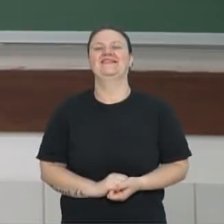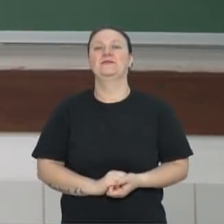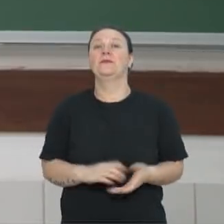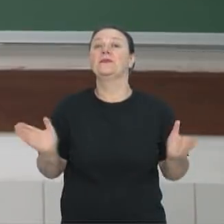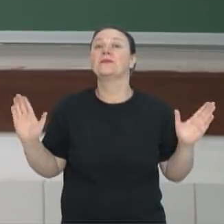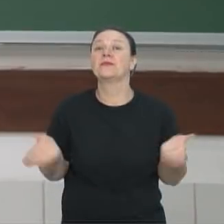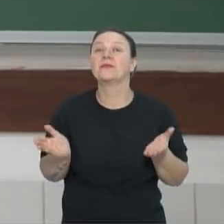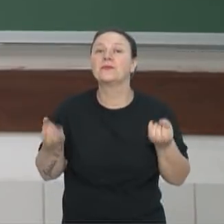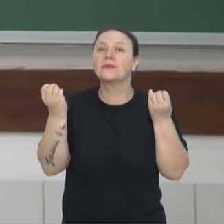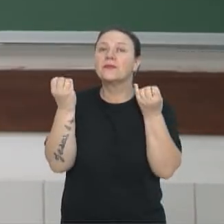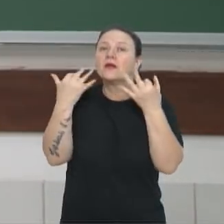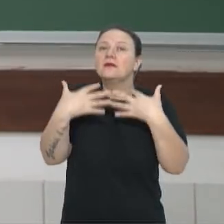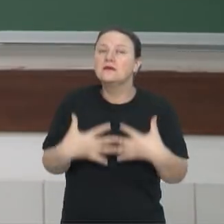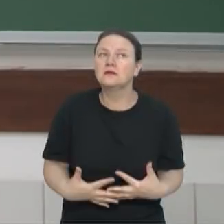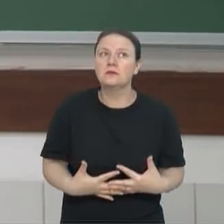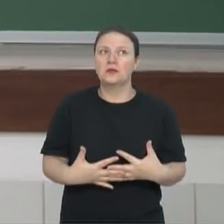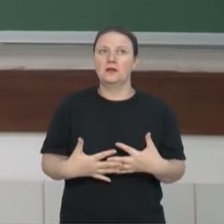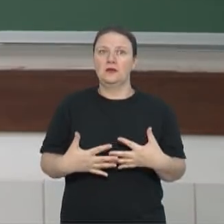Agora eu quero falar para vocês